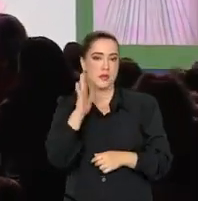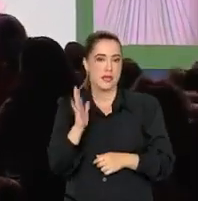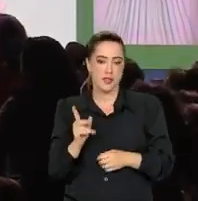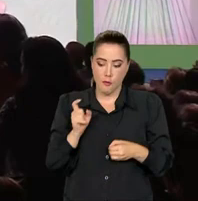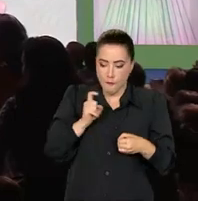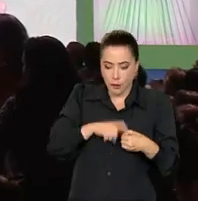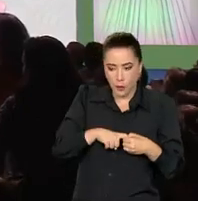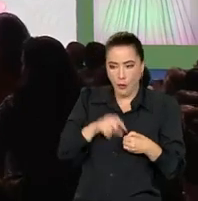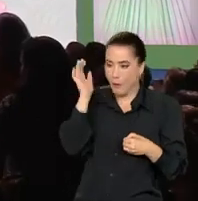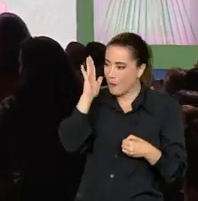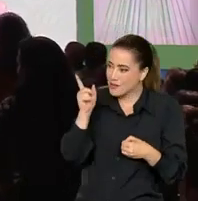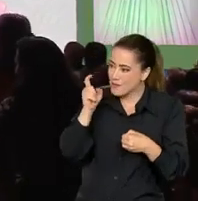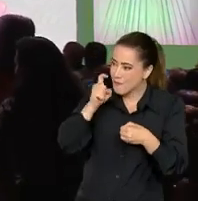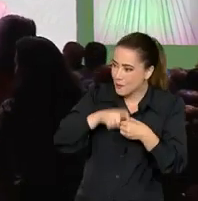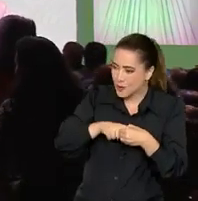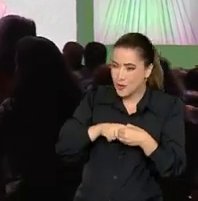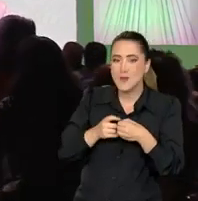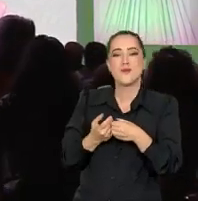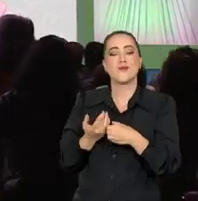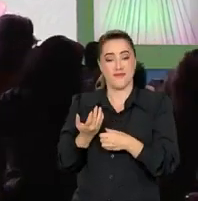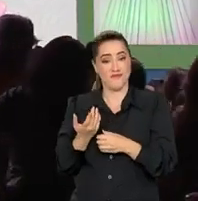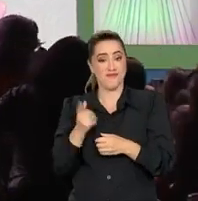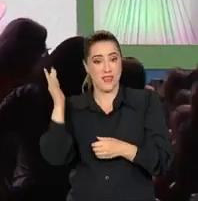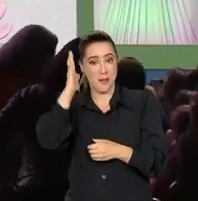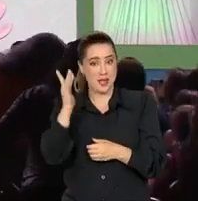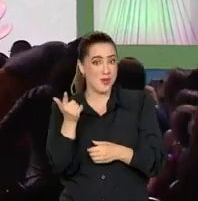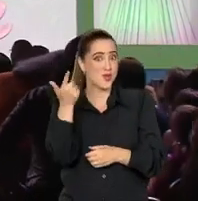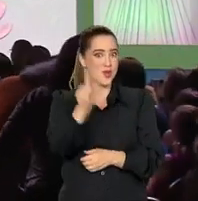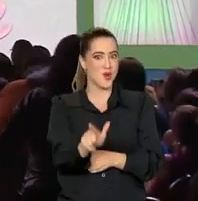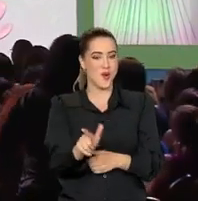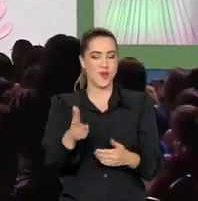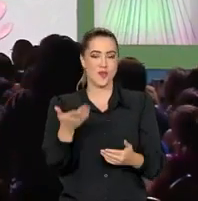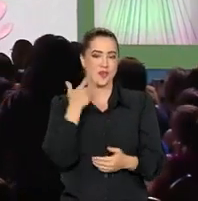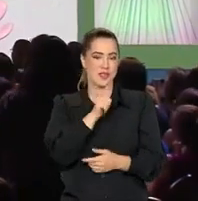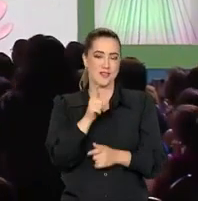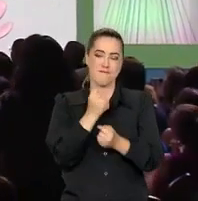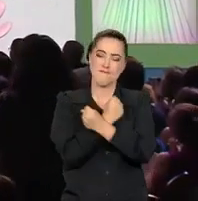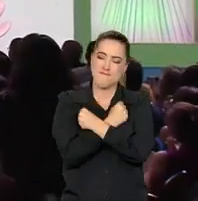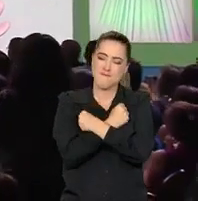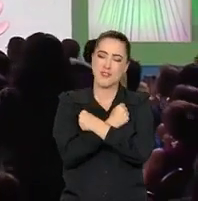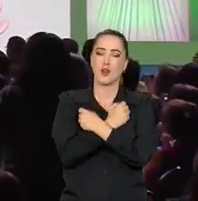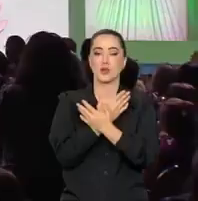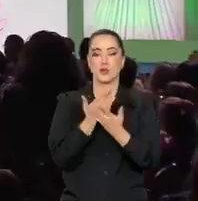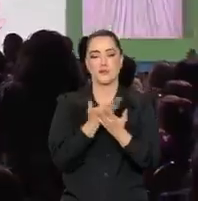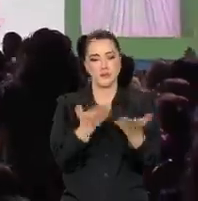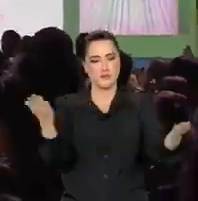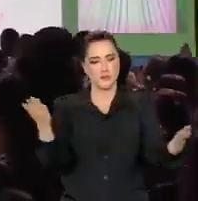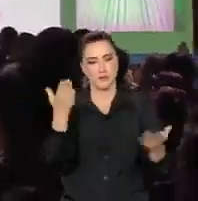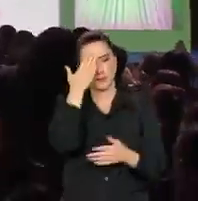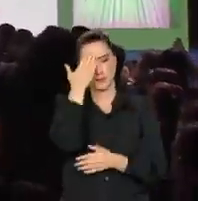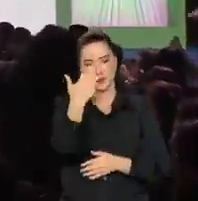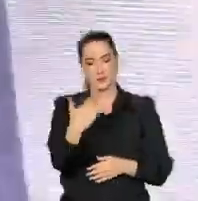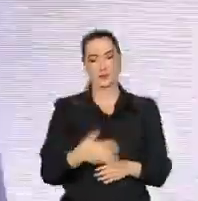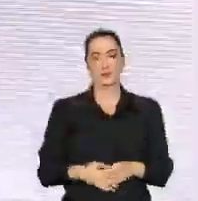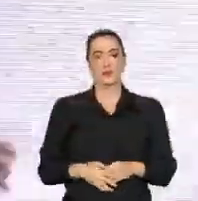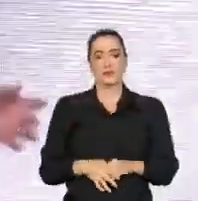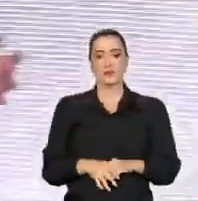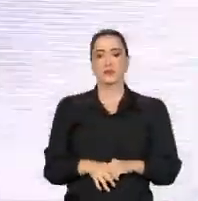voltou, e que a gente possa construir isso juntos. Um forte abraço e viva a educação. Obrigado, gente.